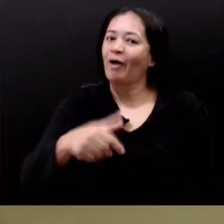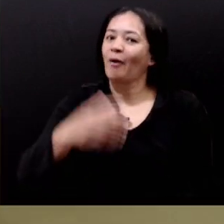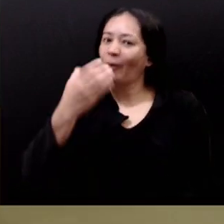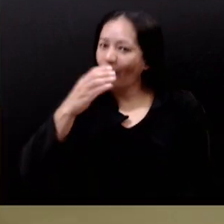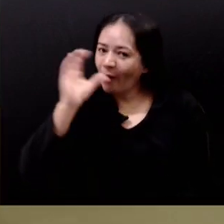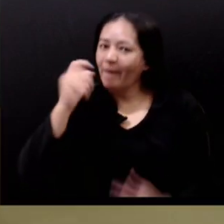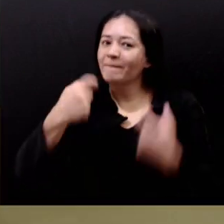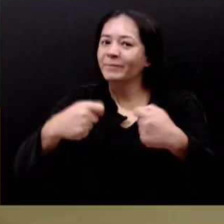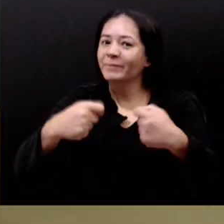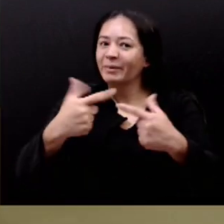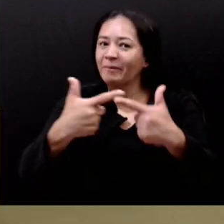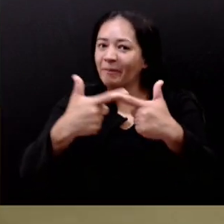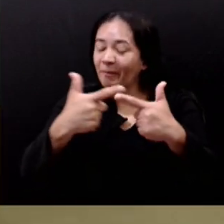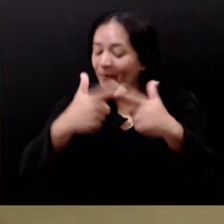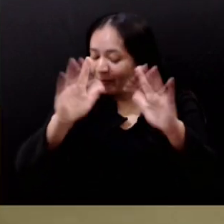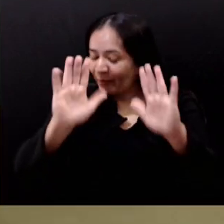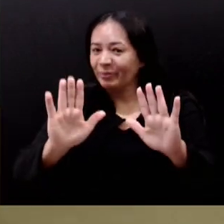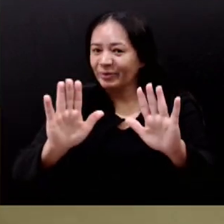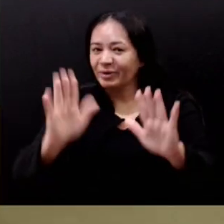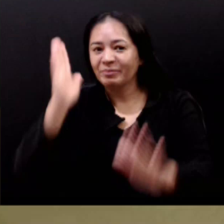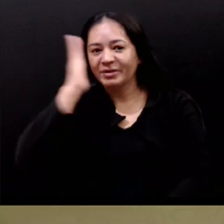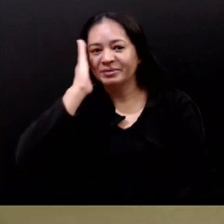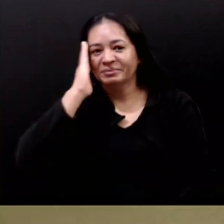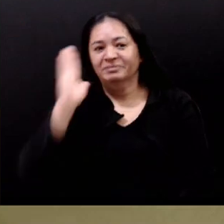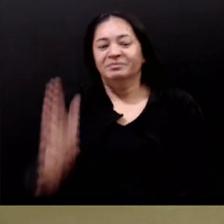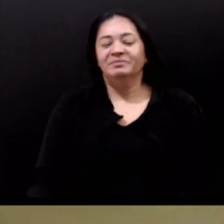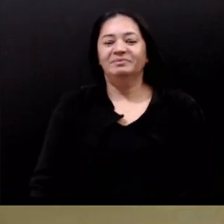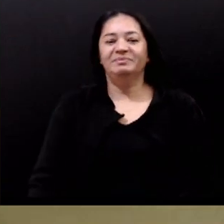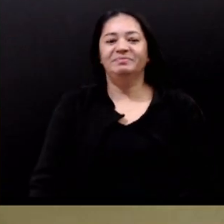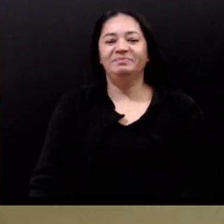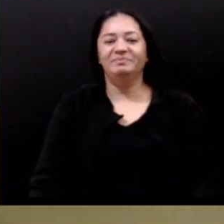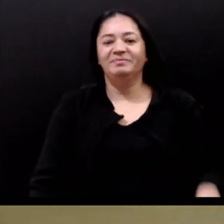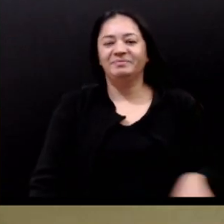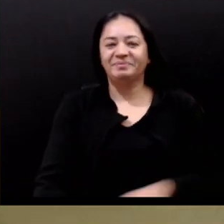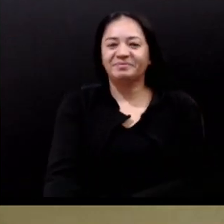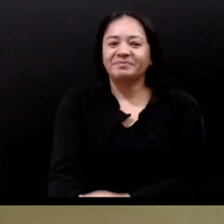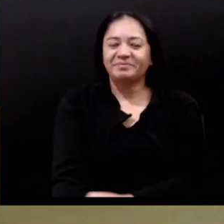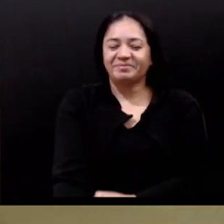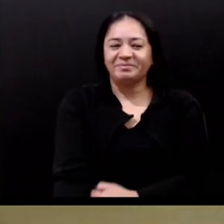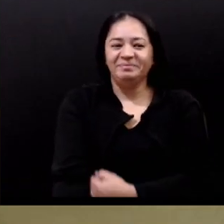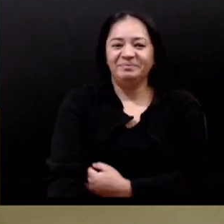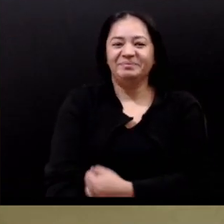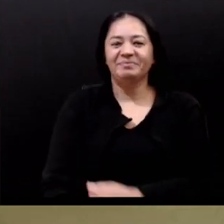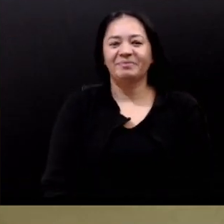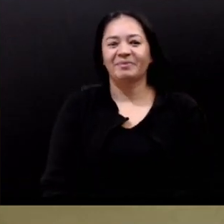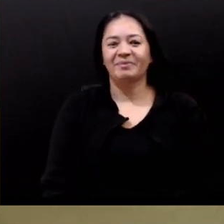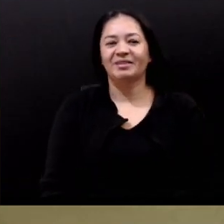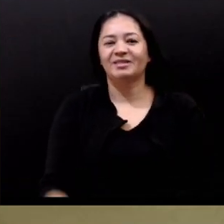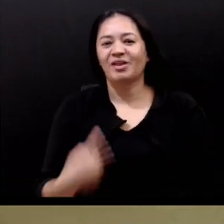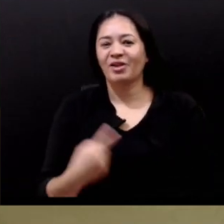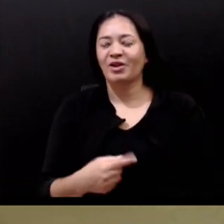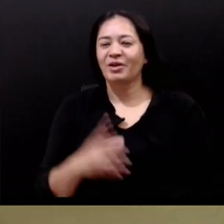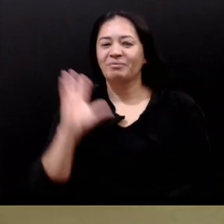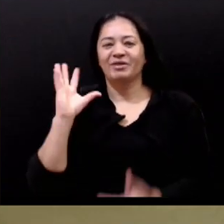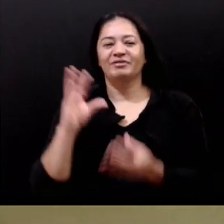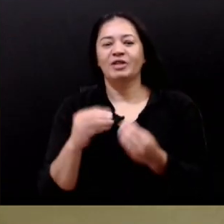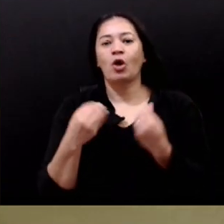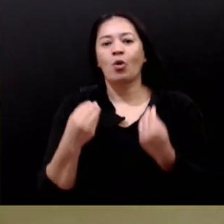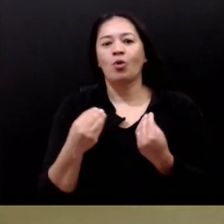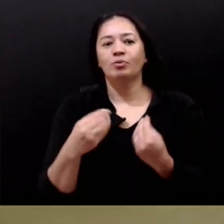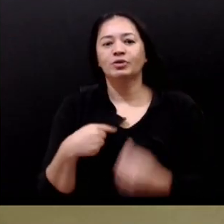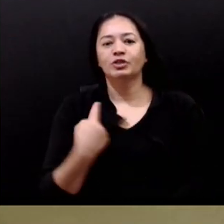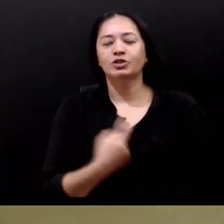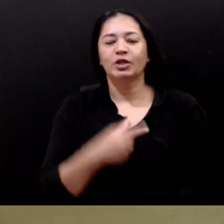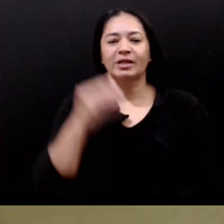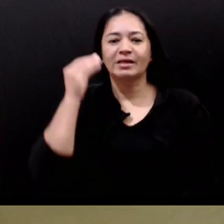problema, sei bem disso, tá? Então, vamos responder o Daniel, Jéssica, para a gente poder encerrar, né? Como é que a gente adapta a alimentação